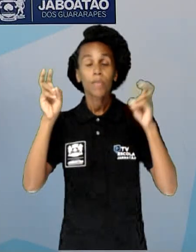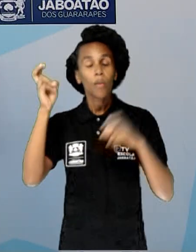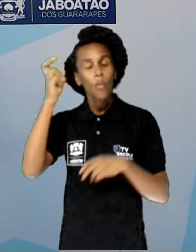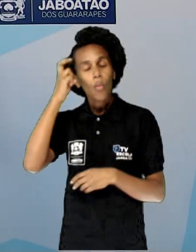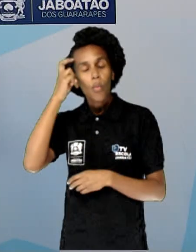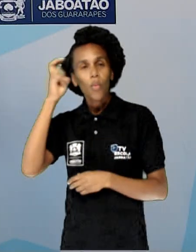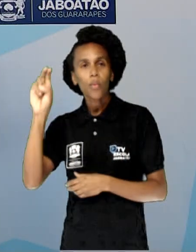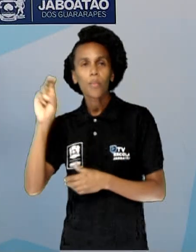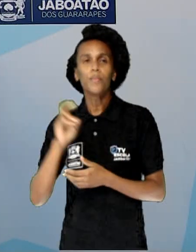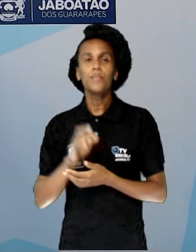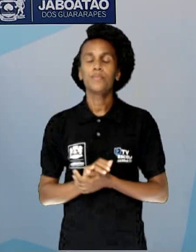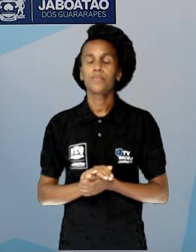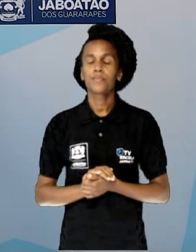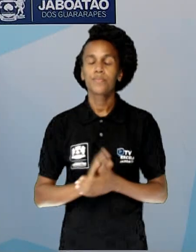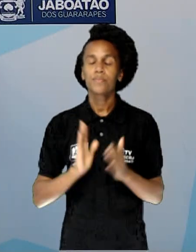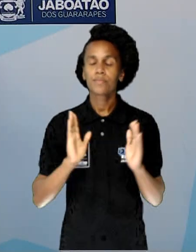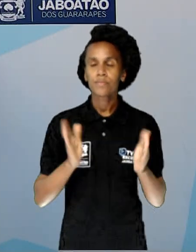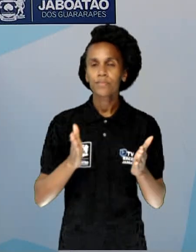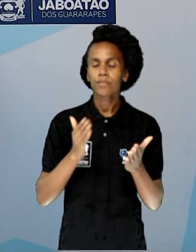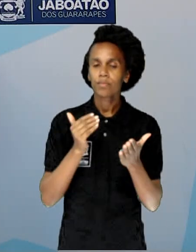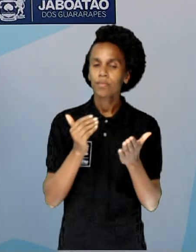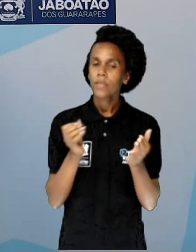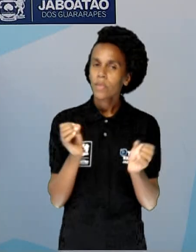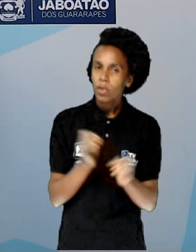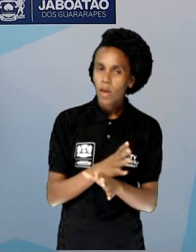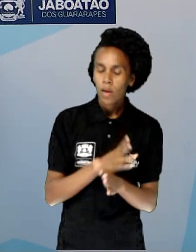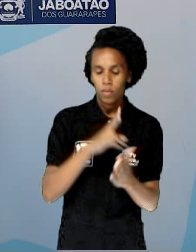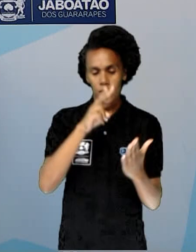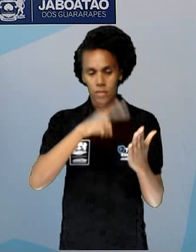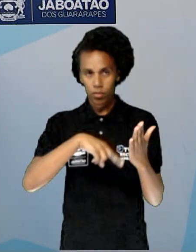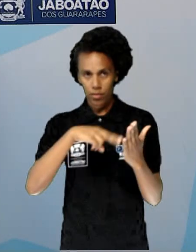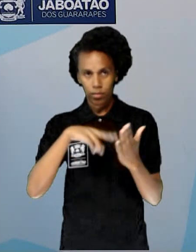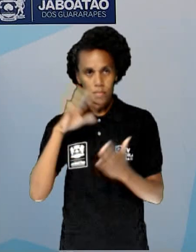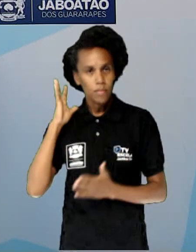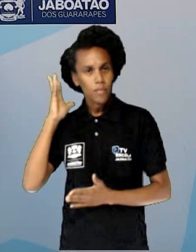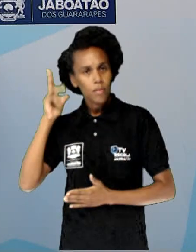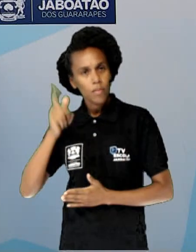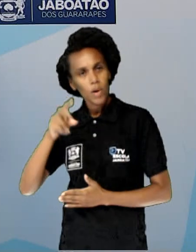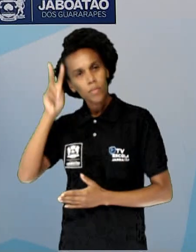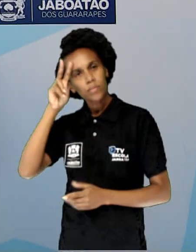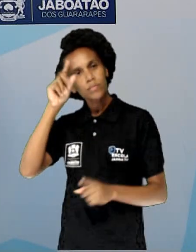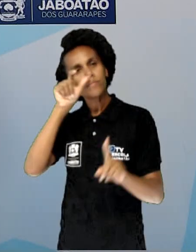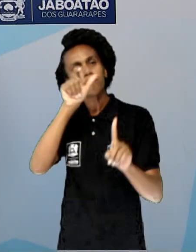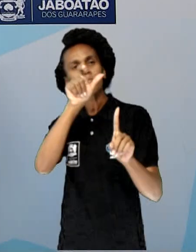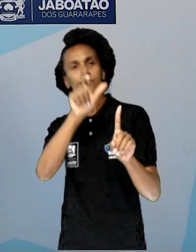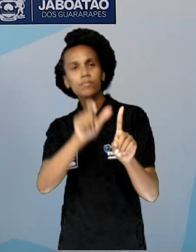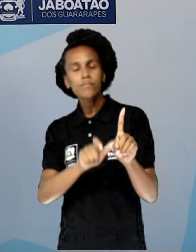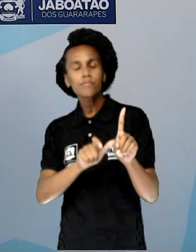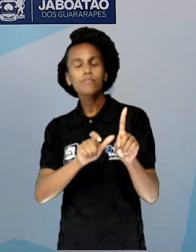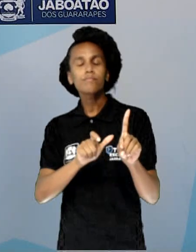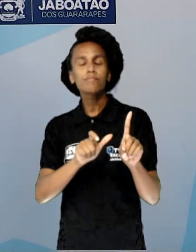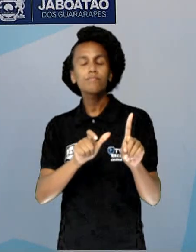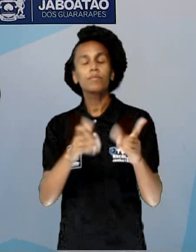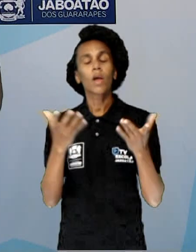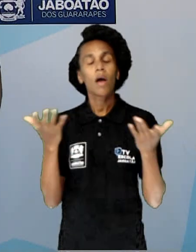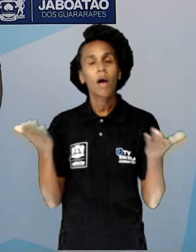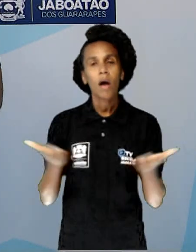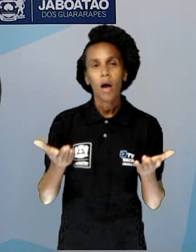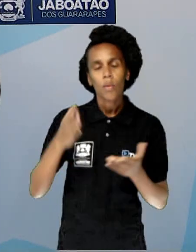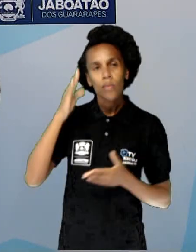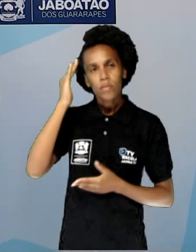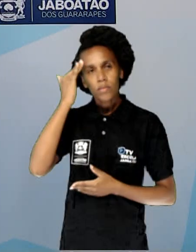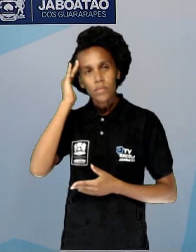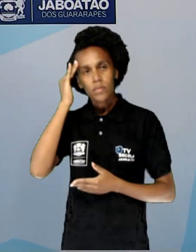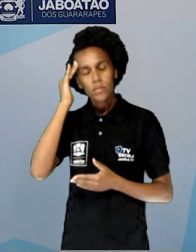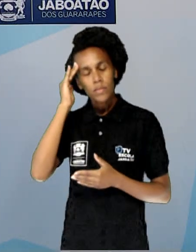já acabamos de ler uma biografia, vamos agora entender quais são as características que definem o